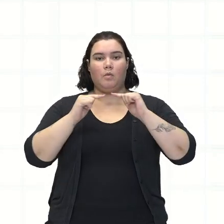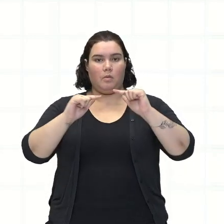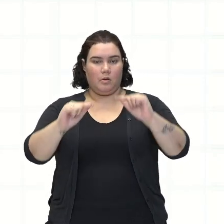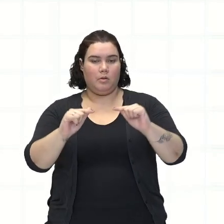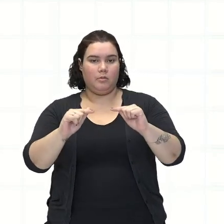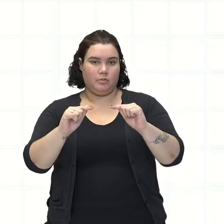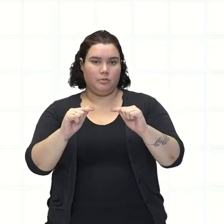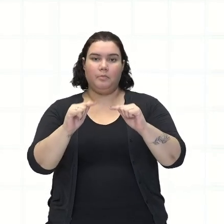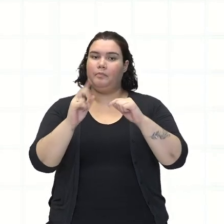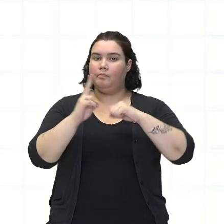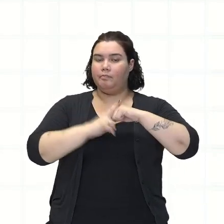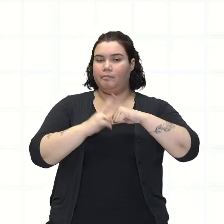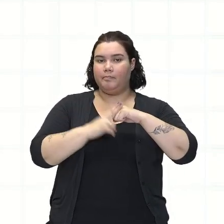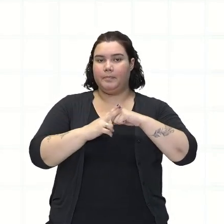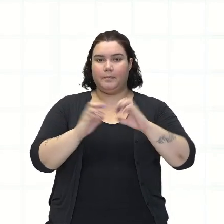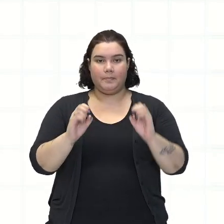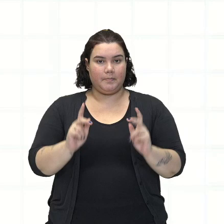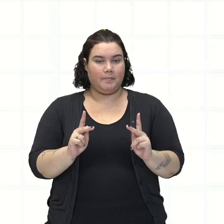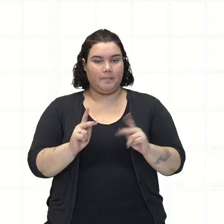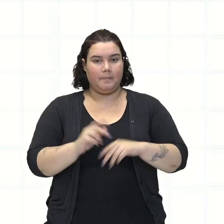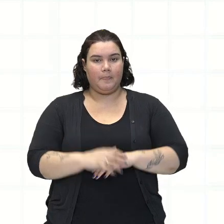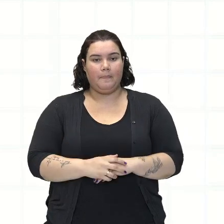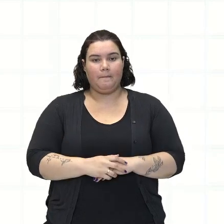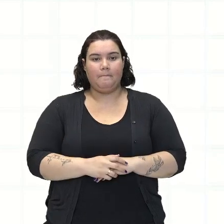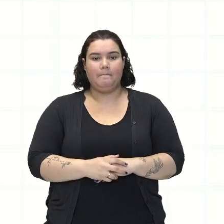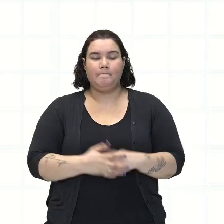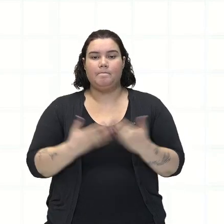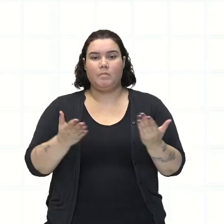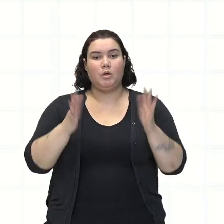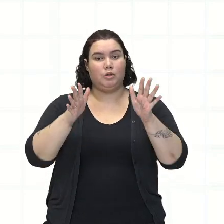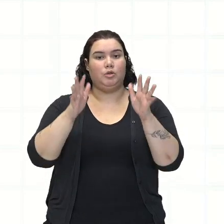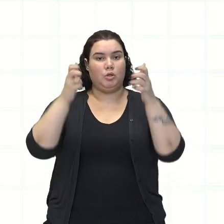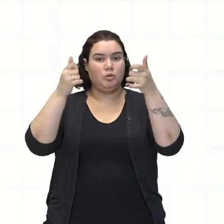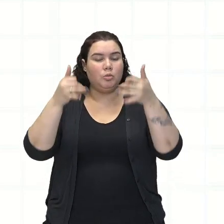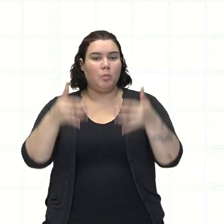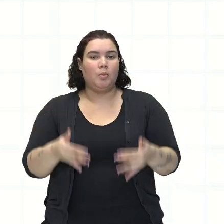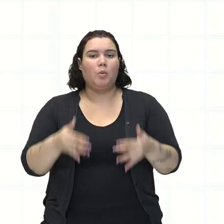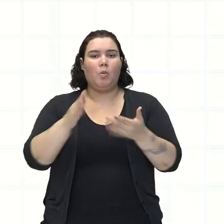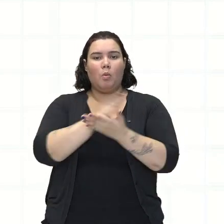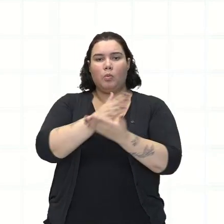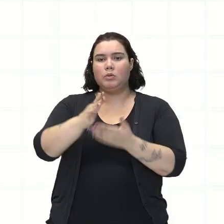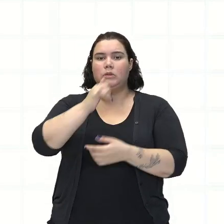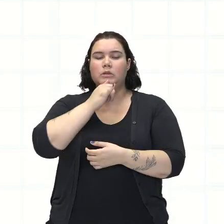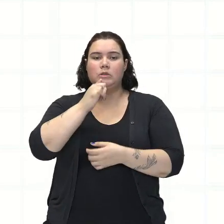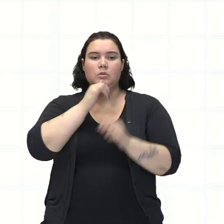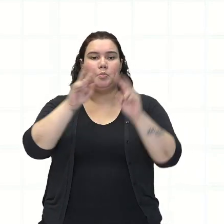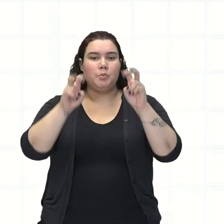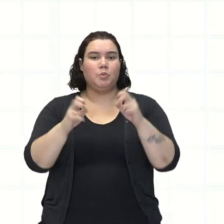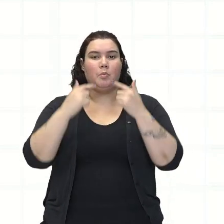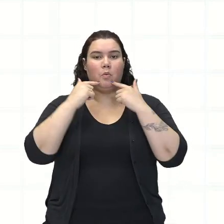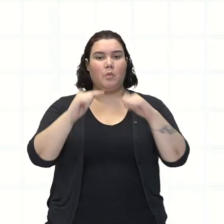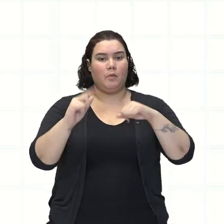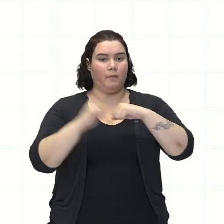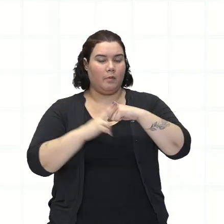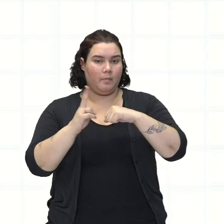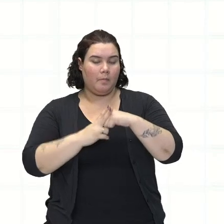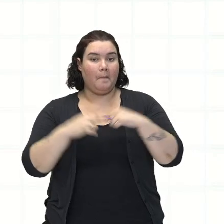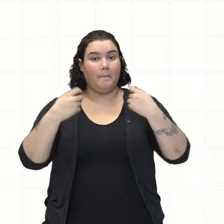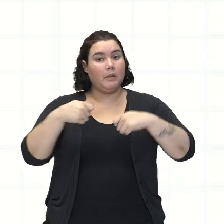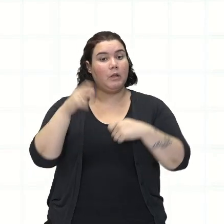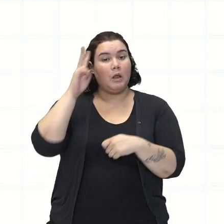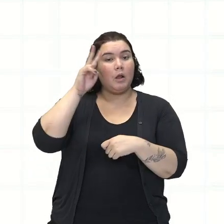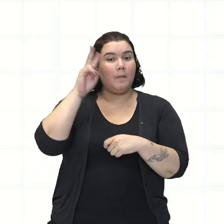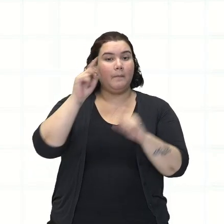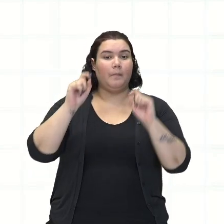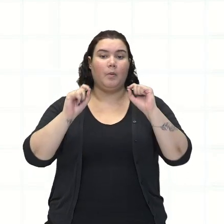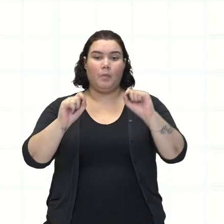a linguagem verbal. Então a gente falou aqui sobre linguagem verbal, demos alguns exemplos, a gente viu que também precisamos lembrar o que